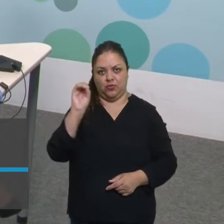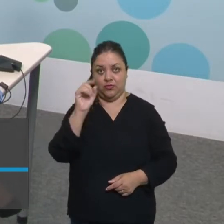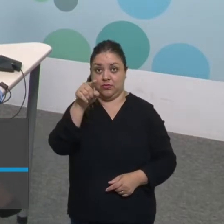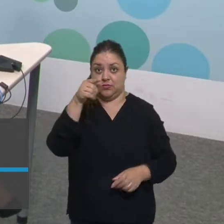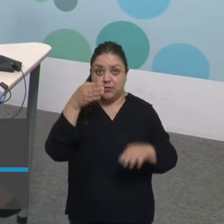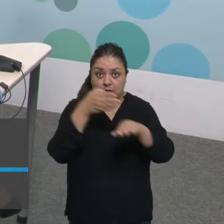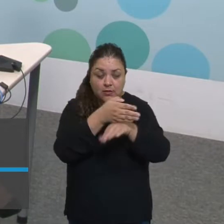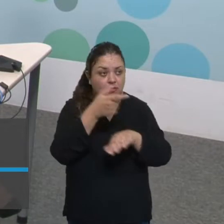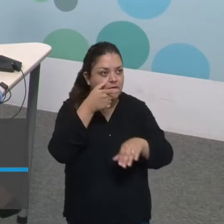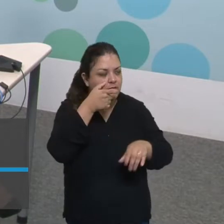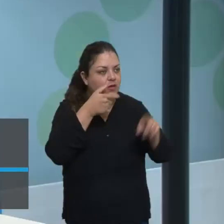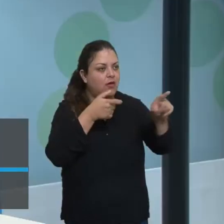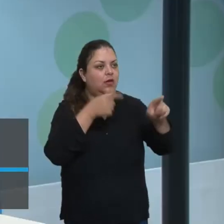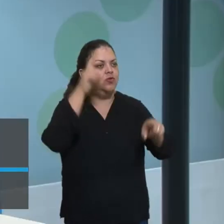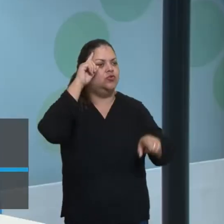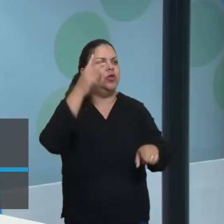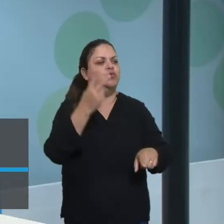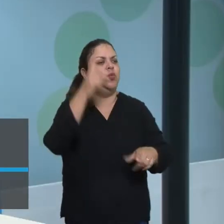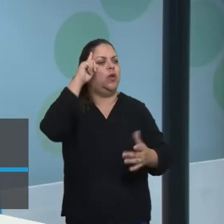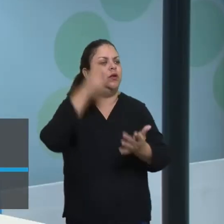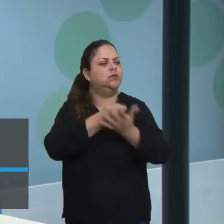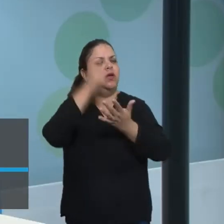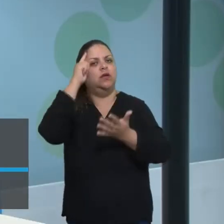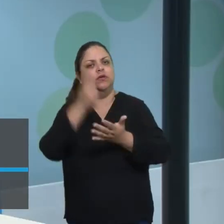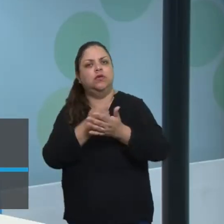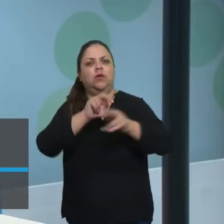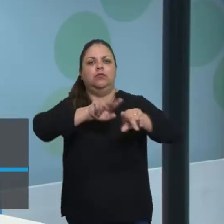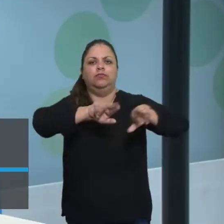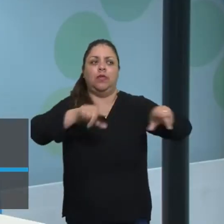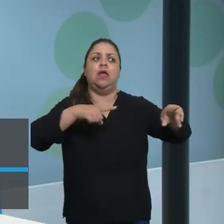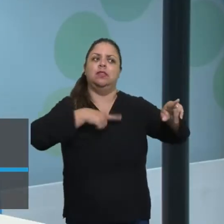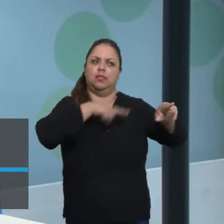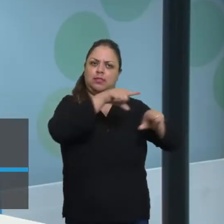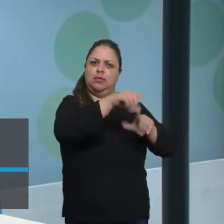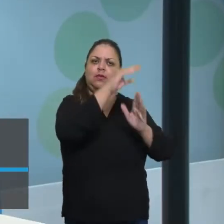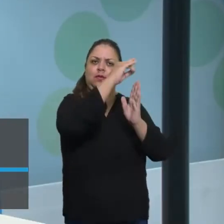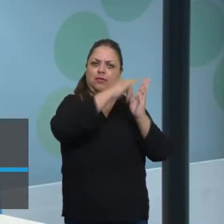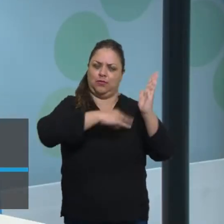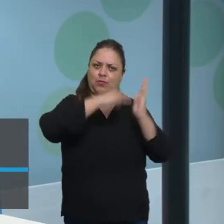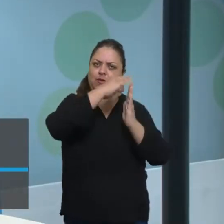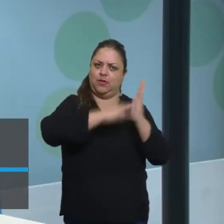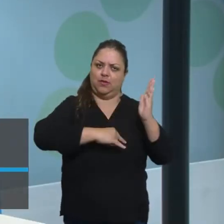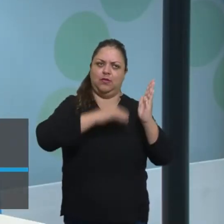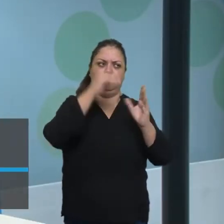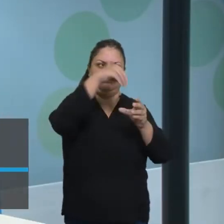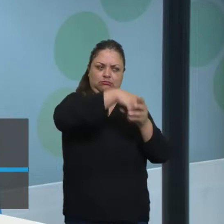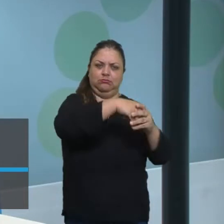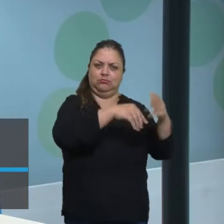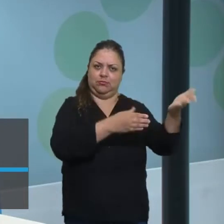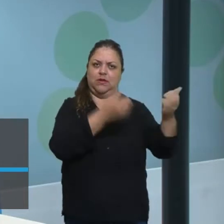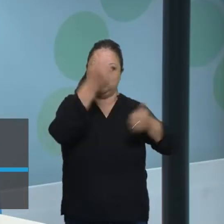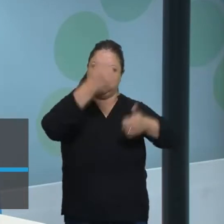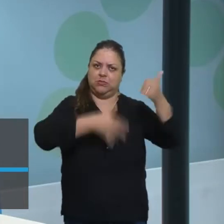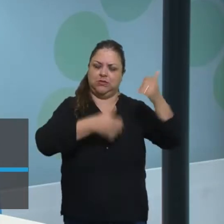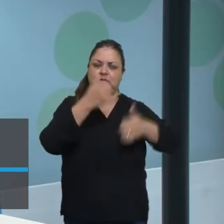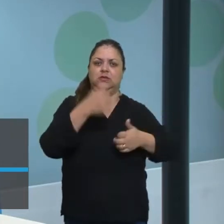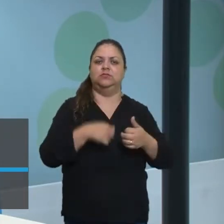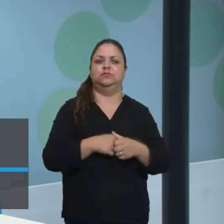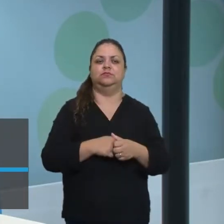tem uma formação que explica isso e já tem lá um documento por exemplo que também vai explicando a